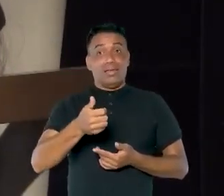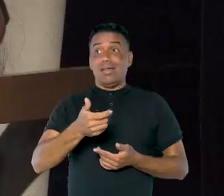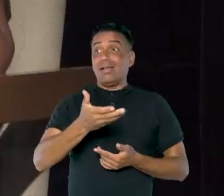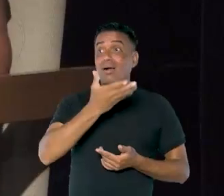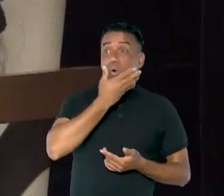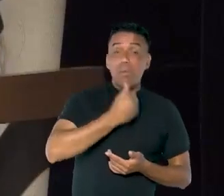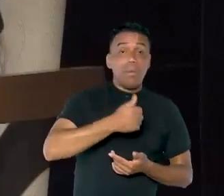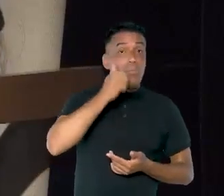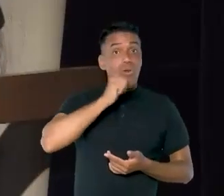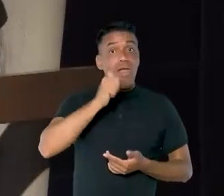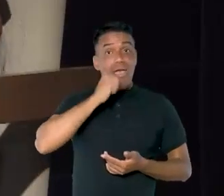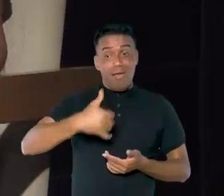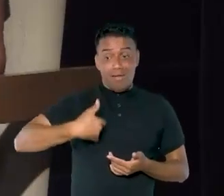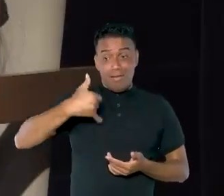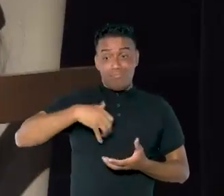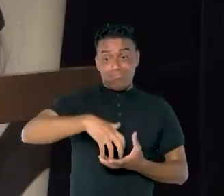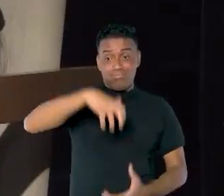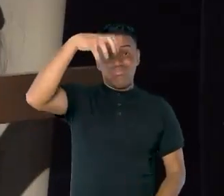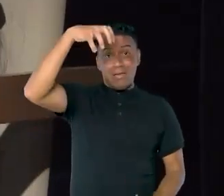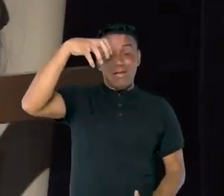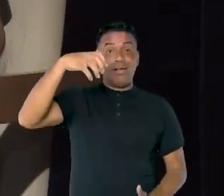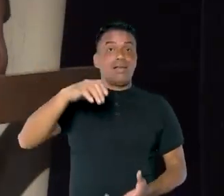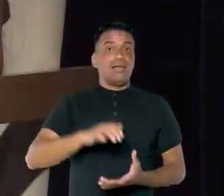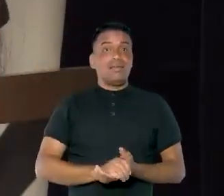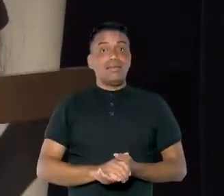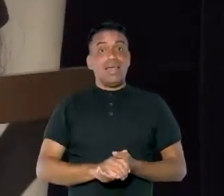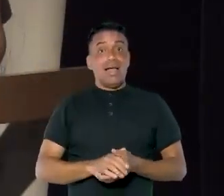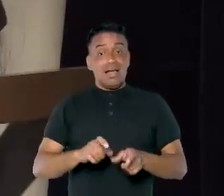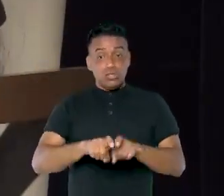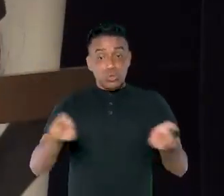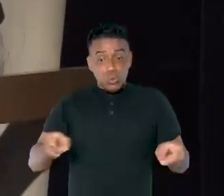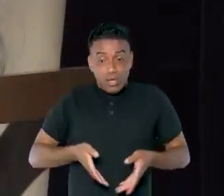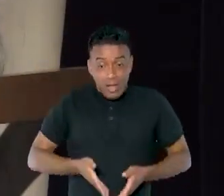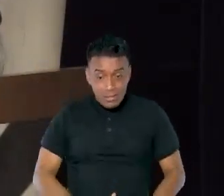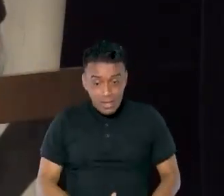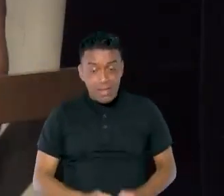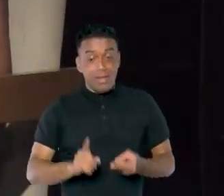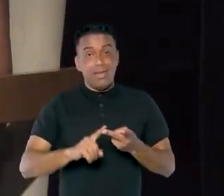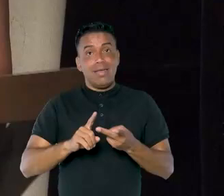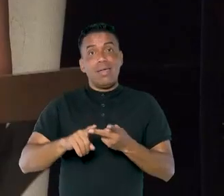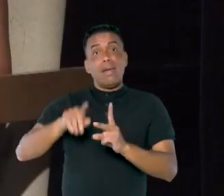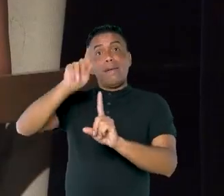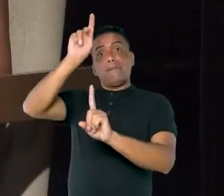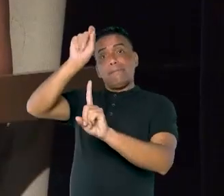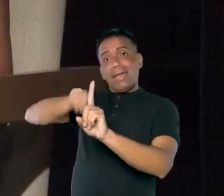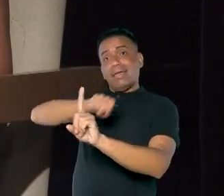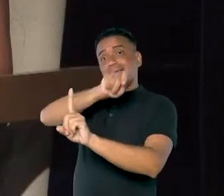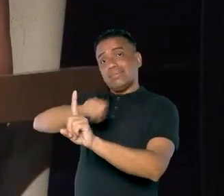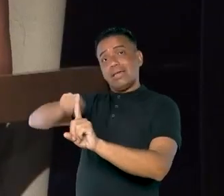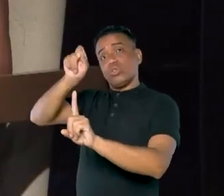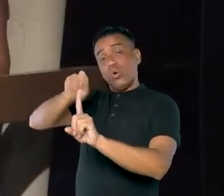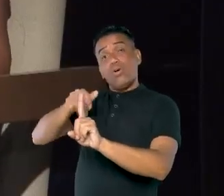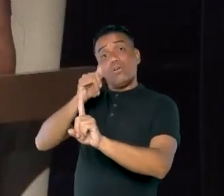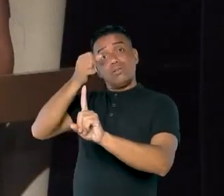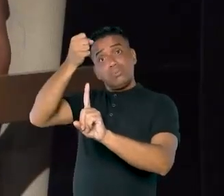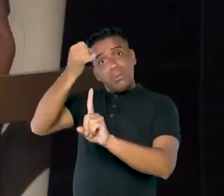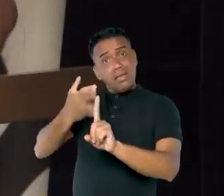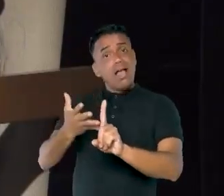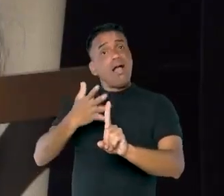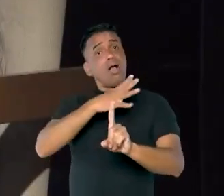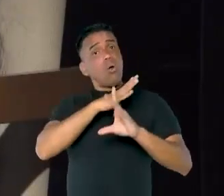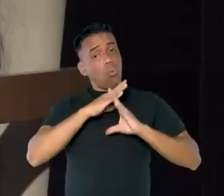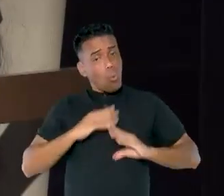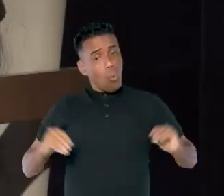que são nossas parteiras, nossos benzedores, nossas raizeiras, também falar sobre essas curas, né? Então, como eu falei, eu